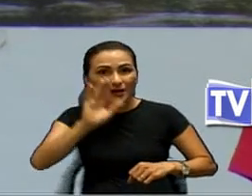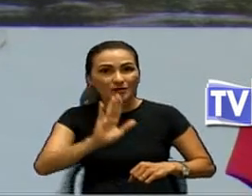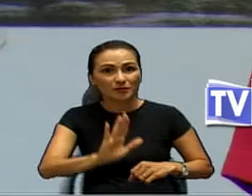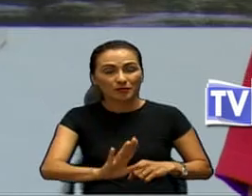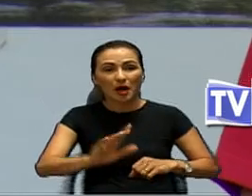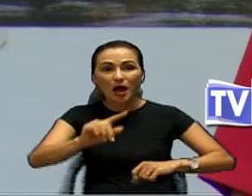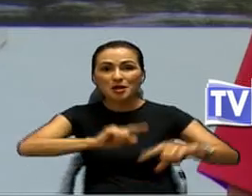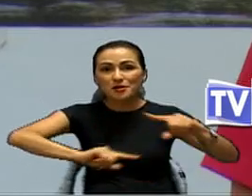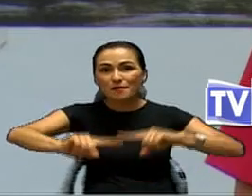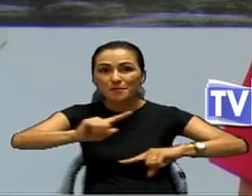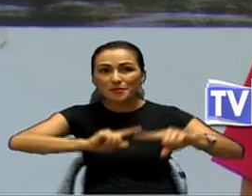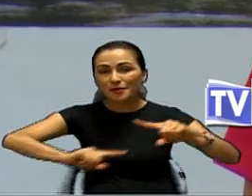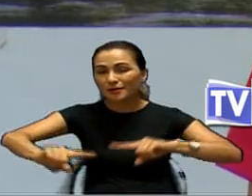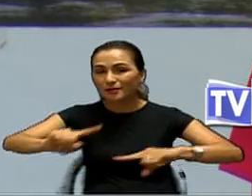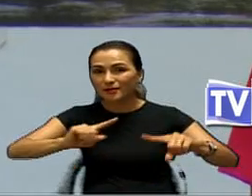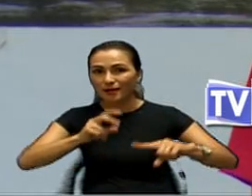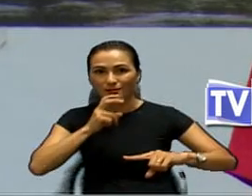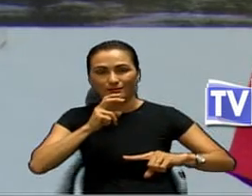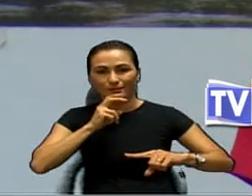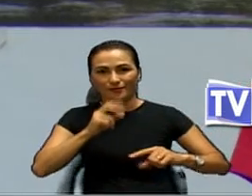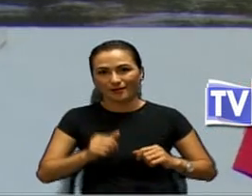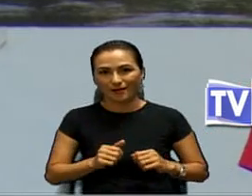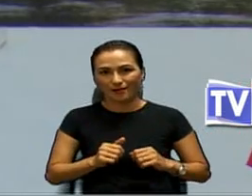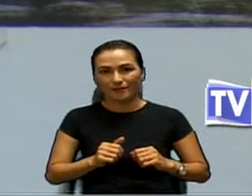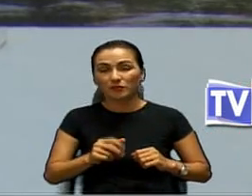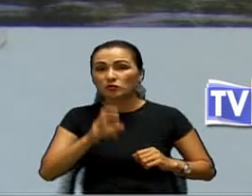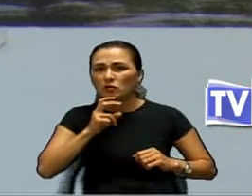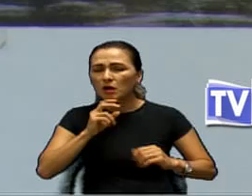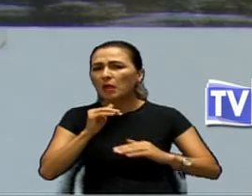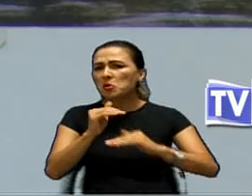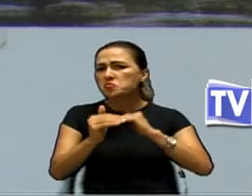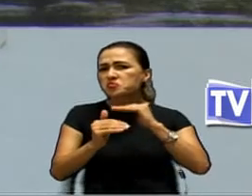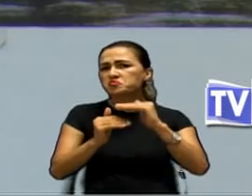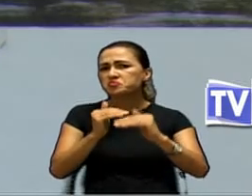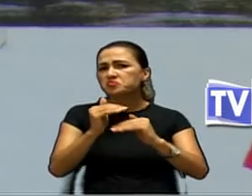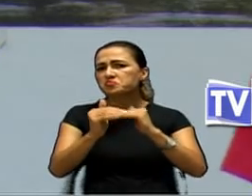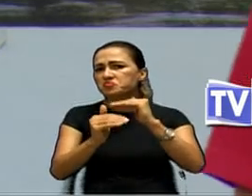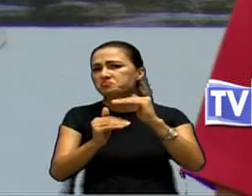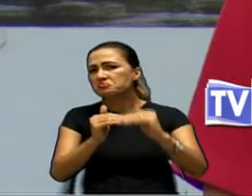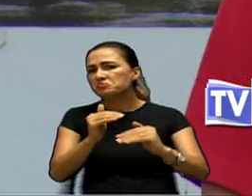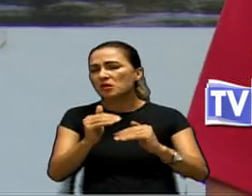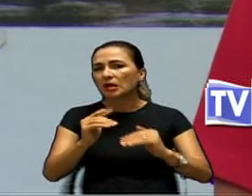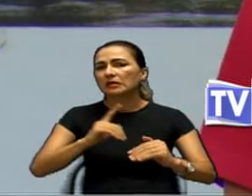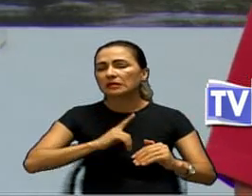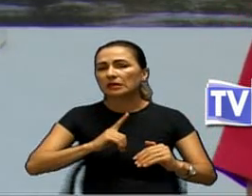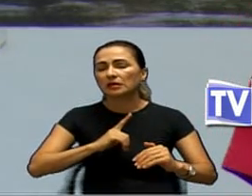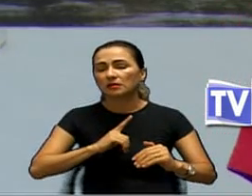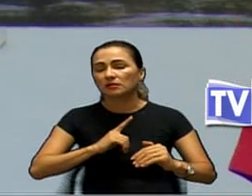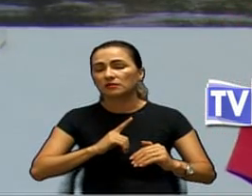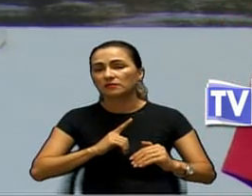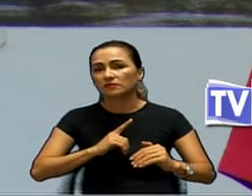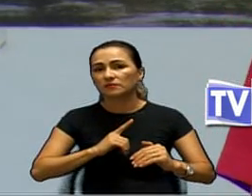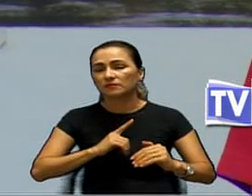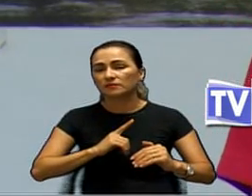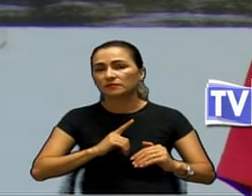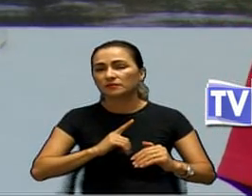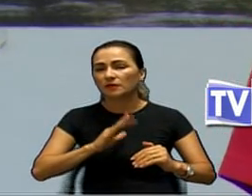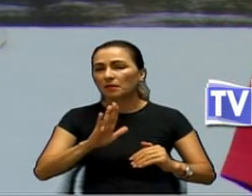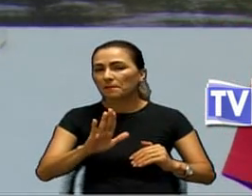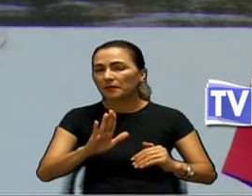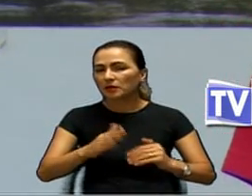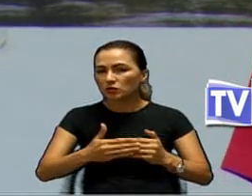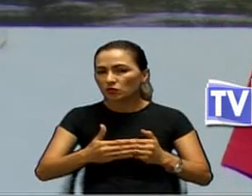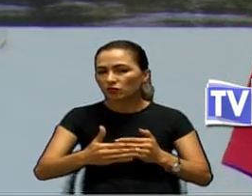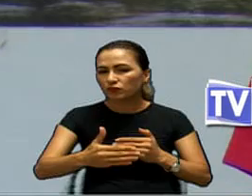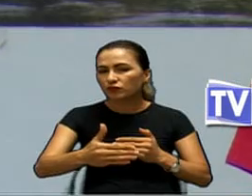crescer, Sorocaba. Lembremos então que daqui a pouco menos de